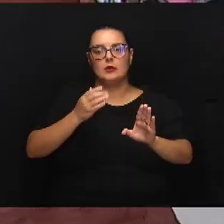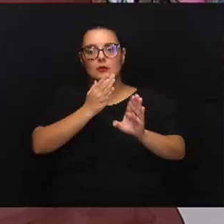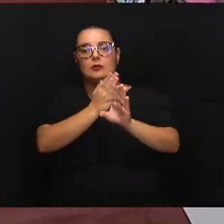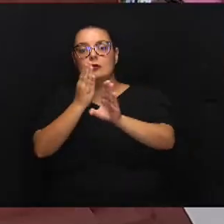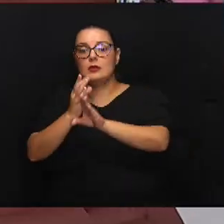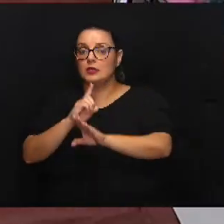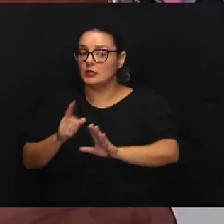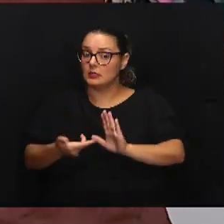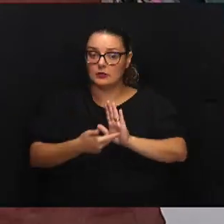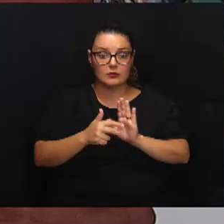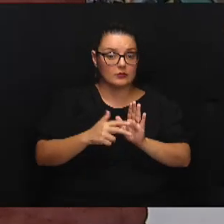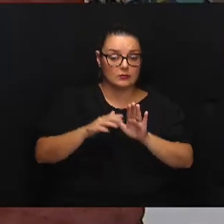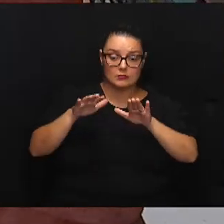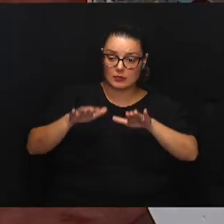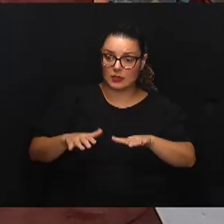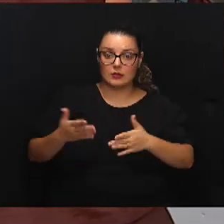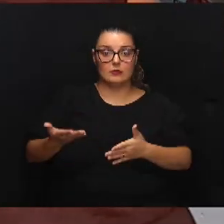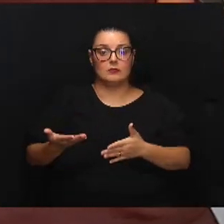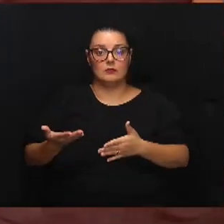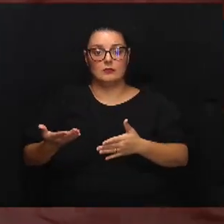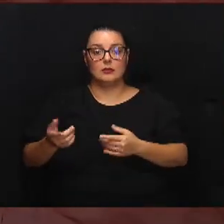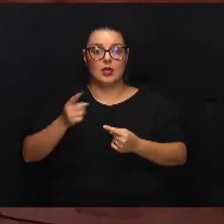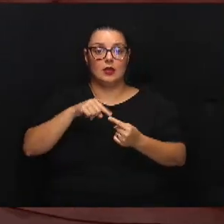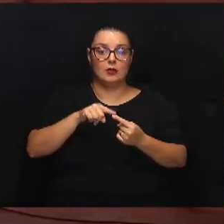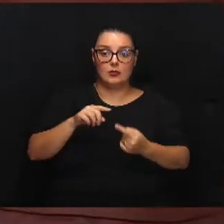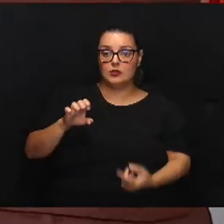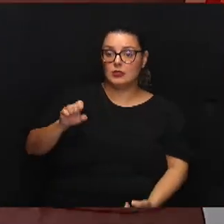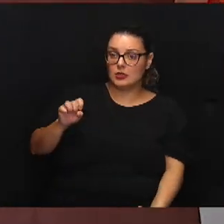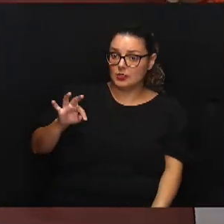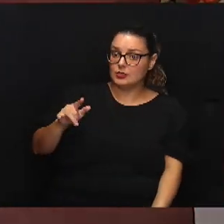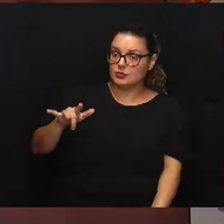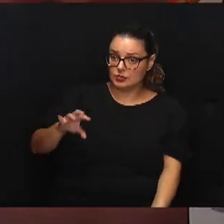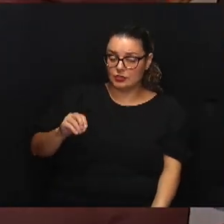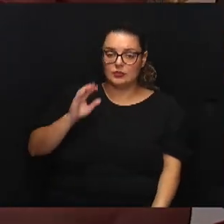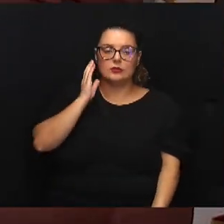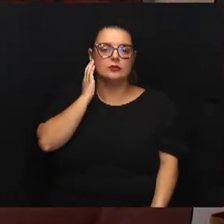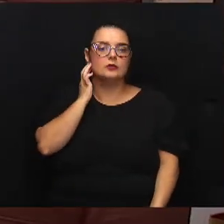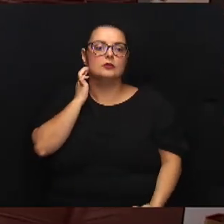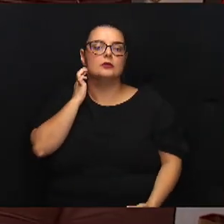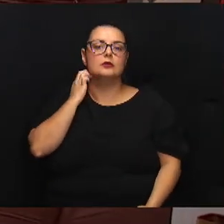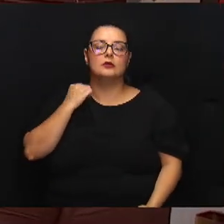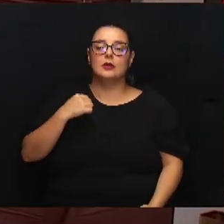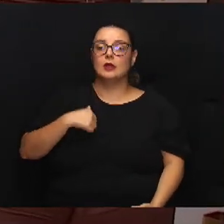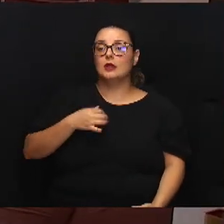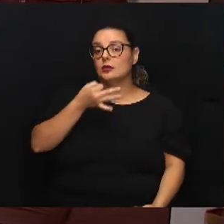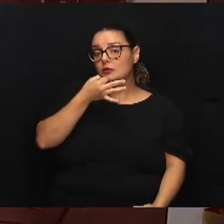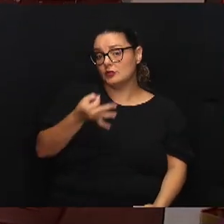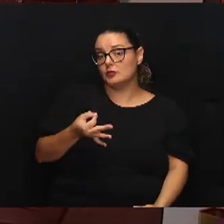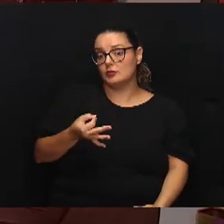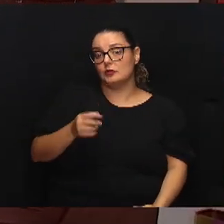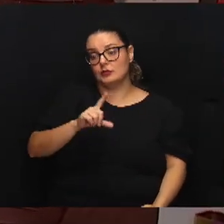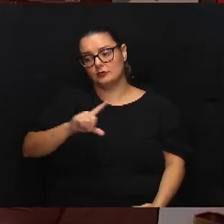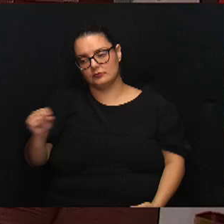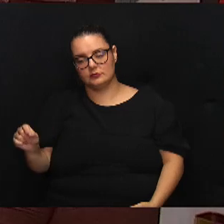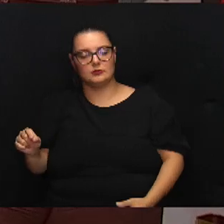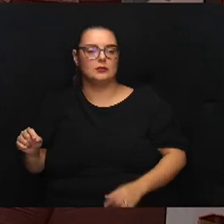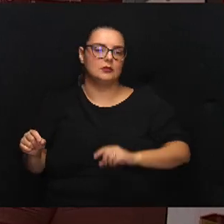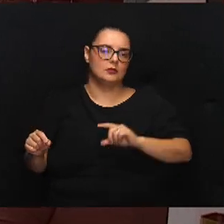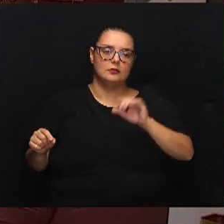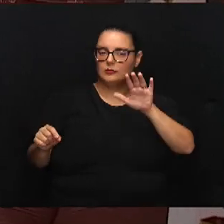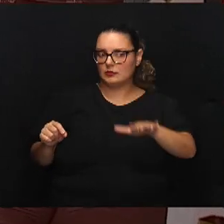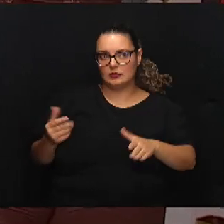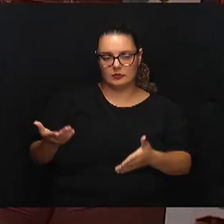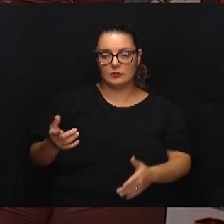não fazem sentido estar ali para entrar naquele objetivo de estilo. Aí eu sugiro, né? O que vai sair, o que vai ficar, mas é ela quem